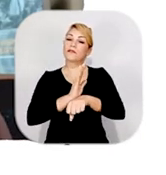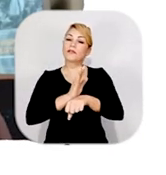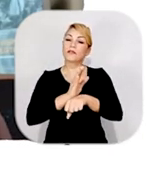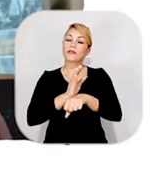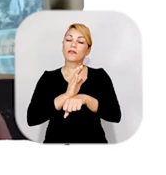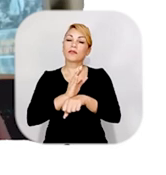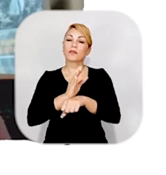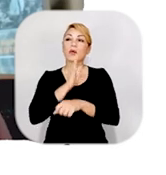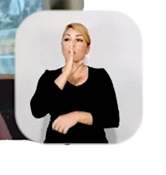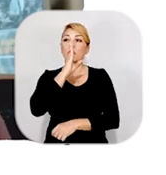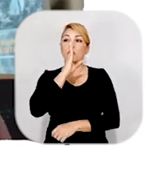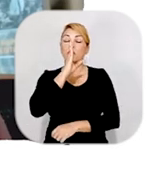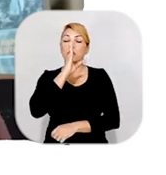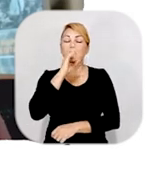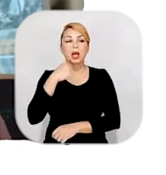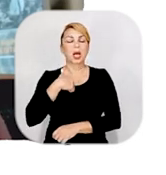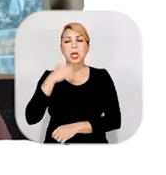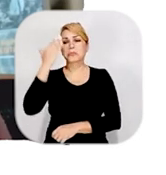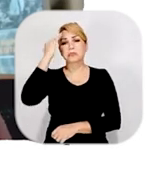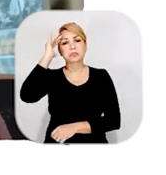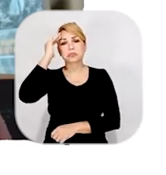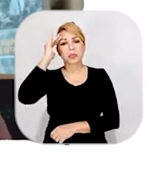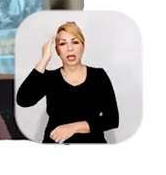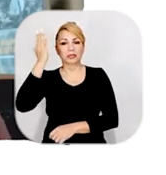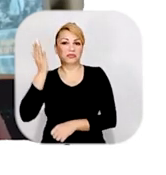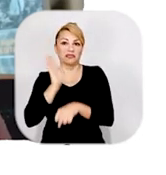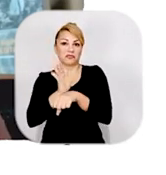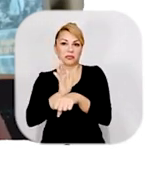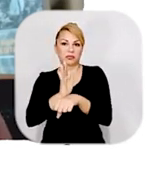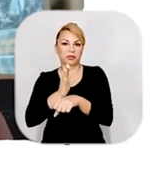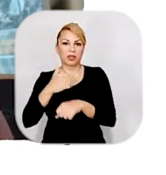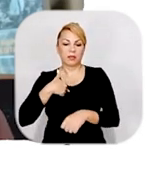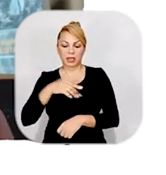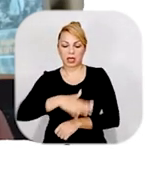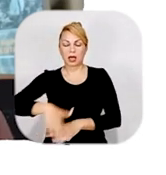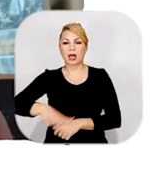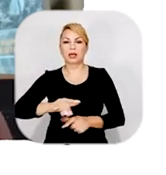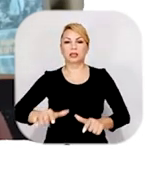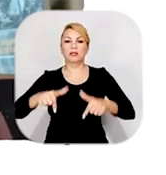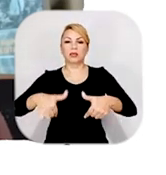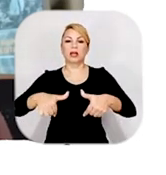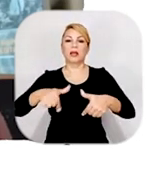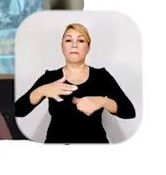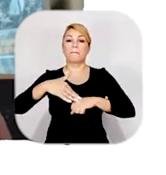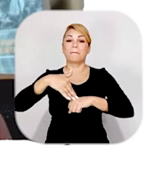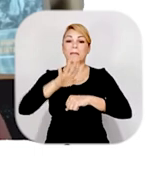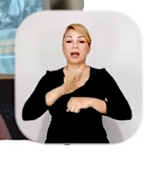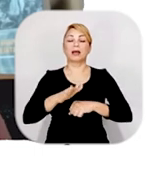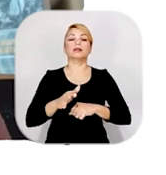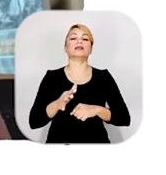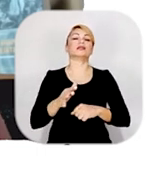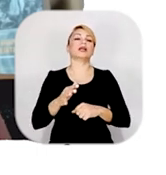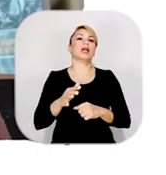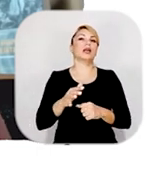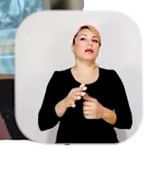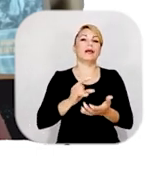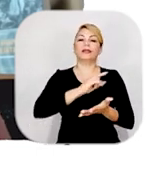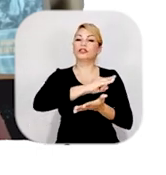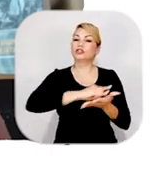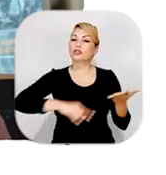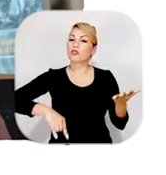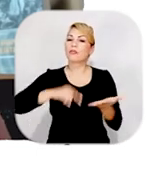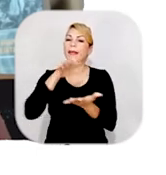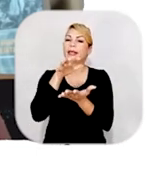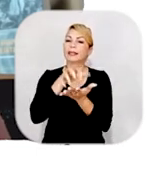né? Minha área mais é fotografia, documentação, né? Mas a Marta, como eu sabia que ela sempre fazia esse tipo